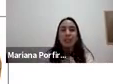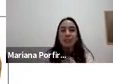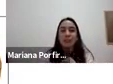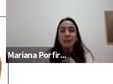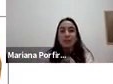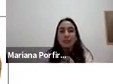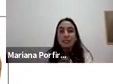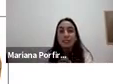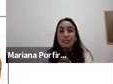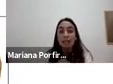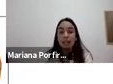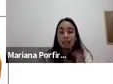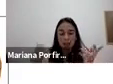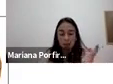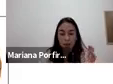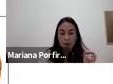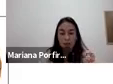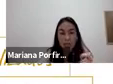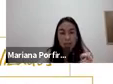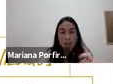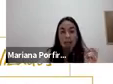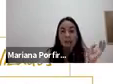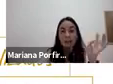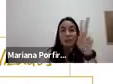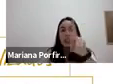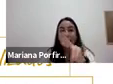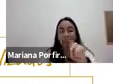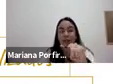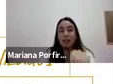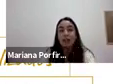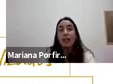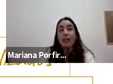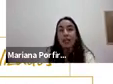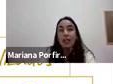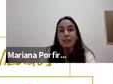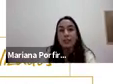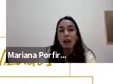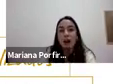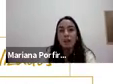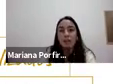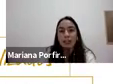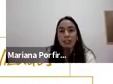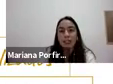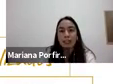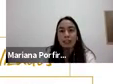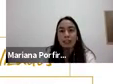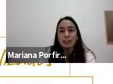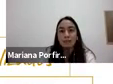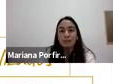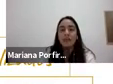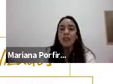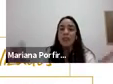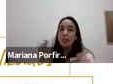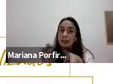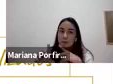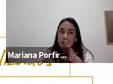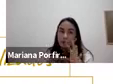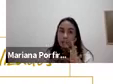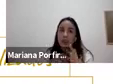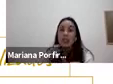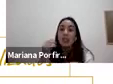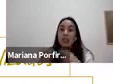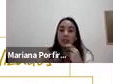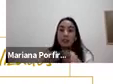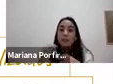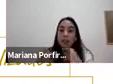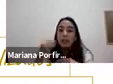importa é que a gente precisa ter essa consciência da diferença entre a oferta desses